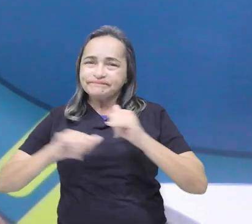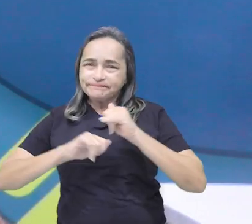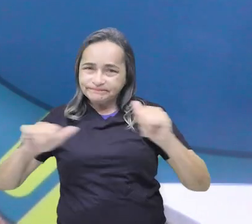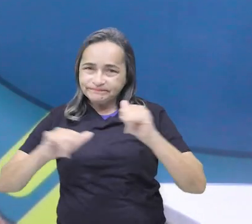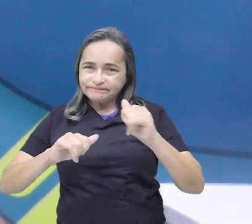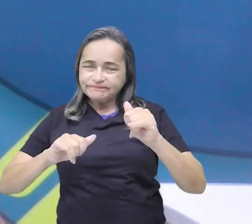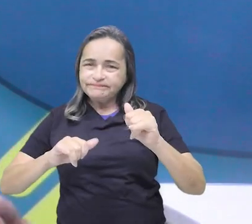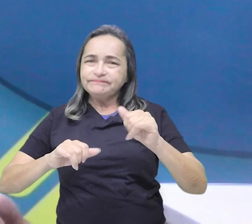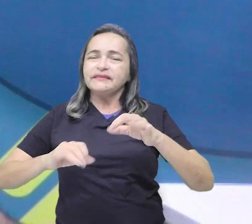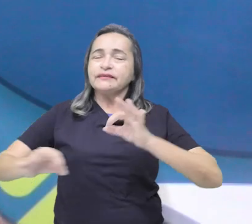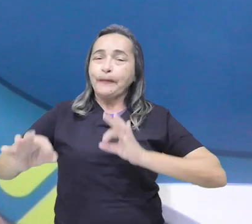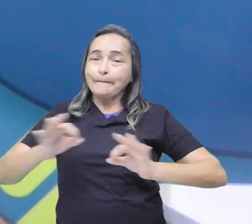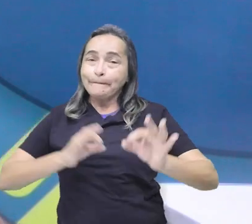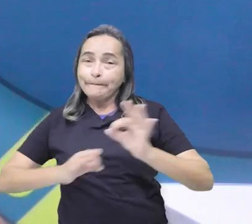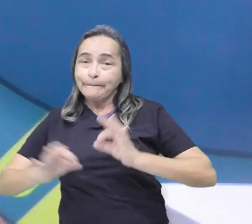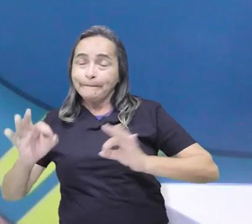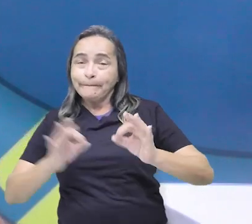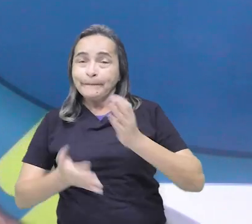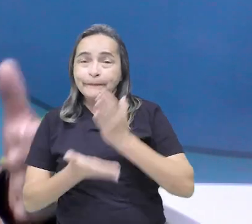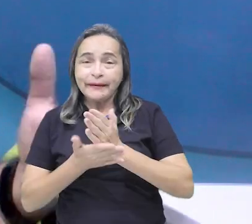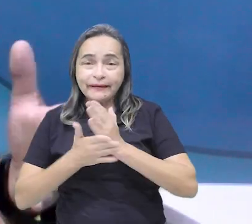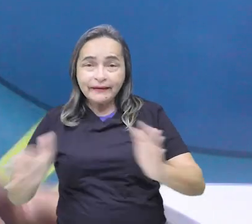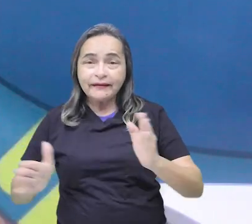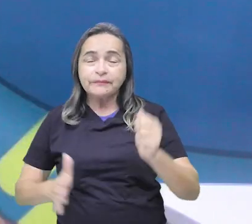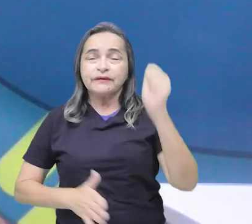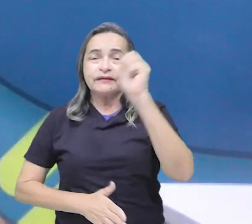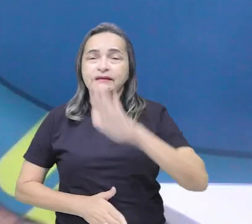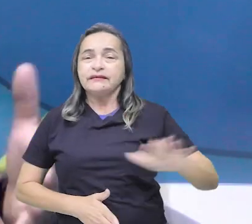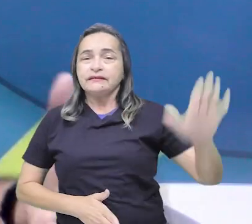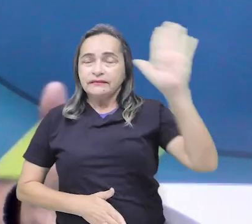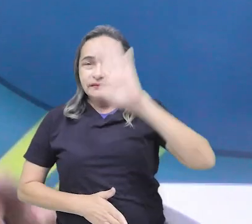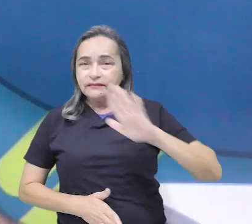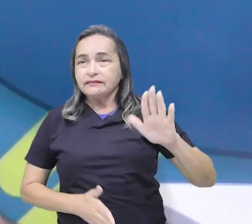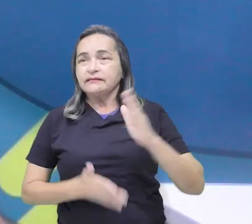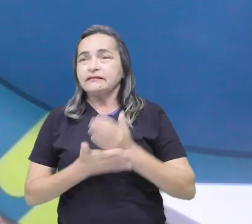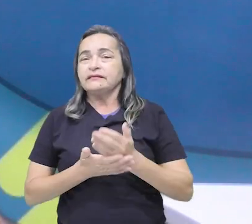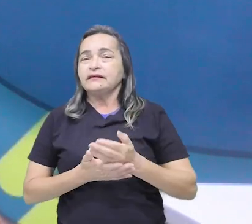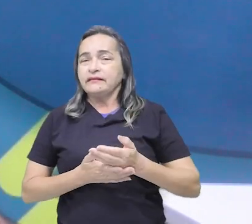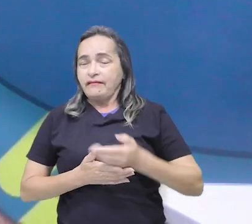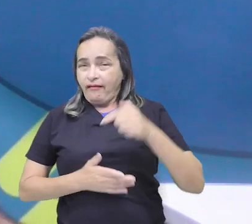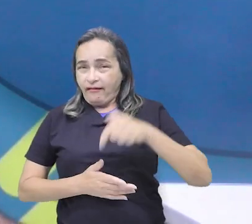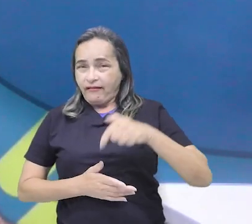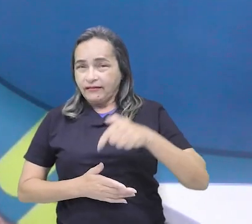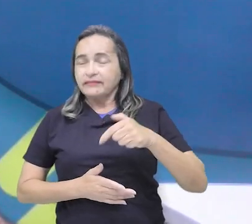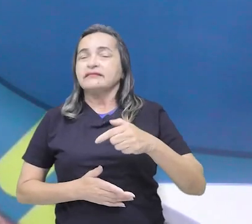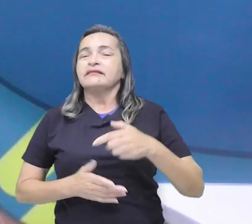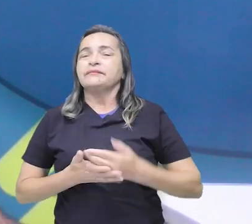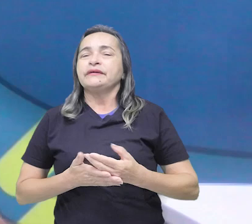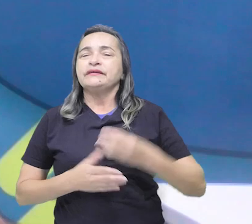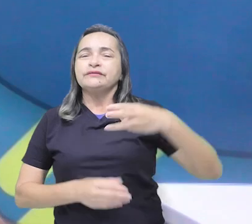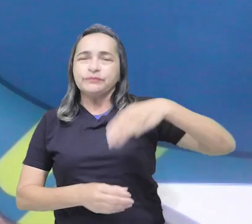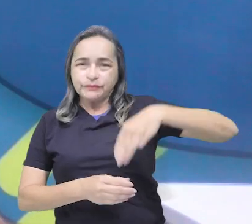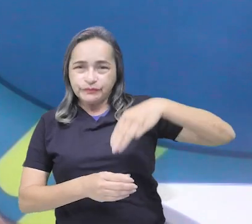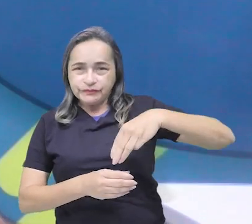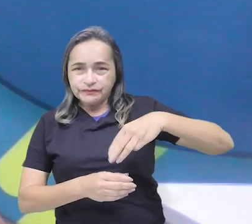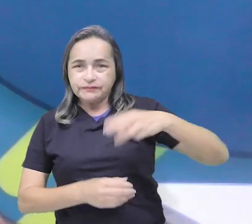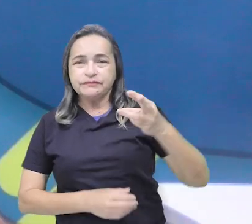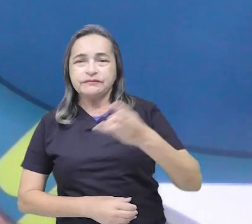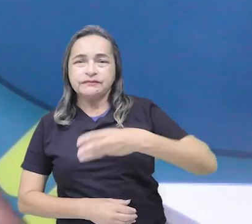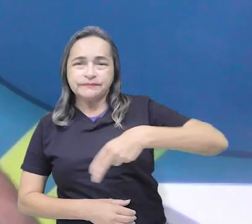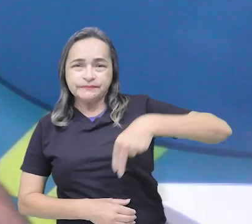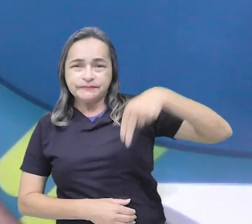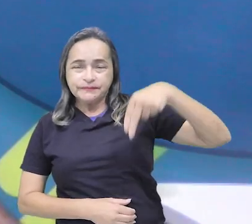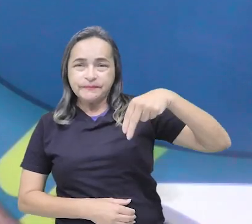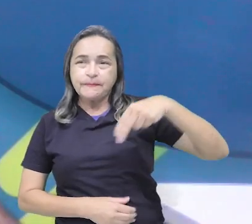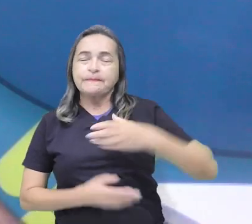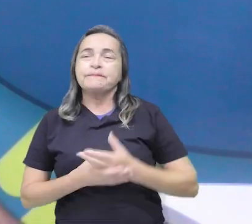combater a nível nacional e também, por que não dizer, em especial ao nosso município, ao nosso cidadão moradanovense, de um